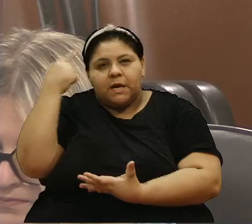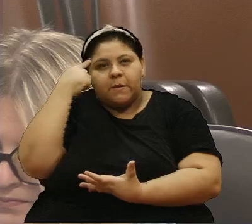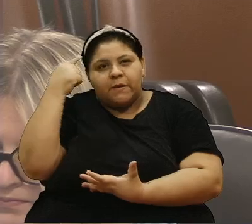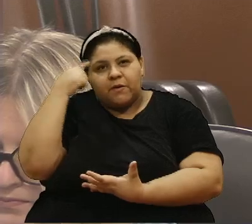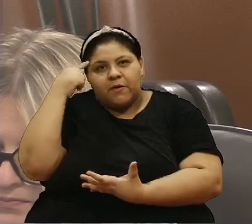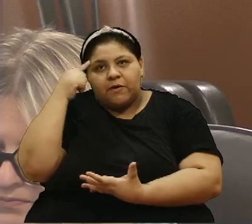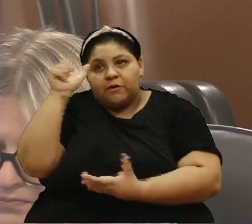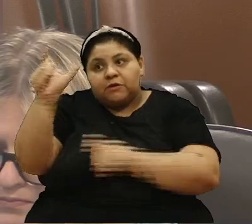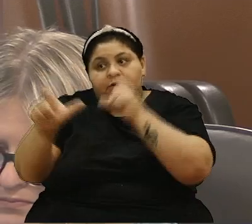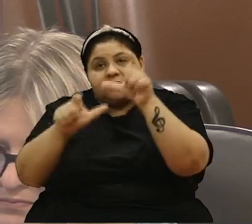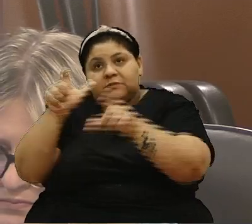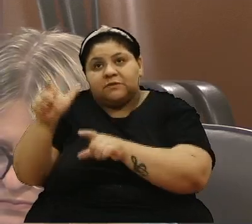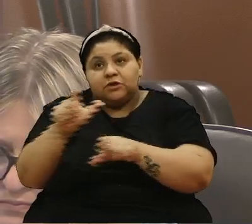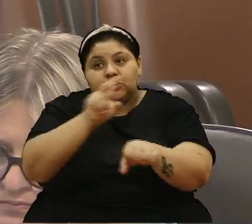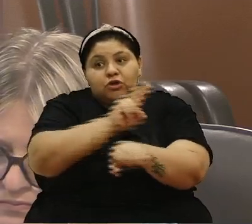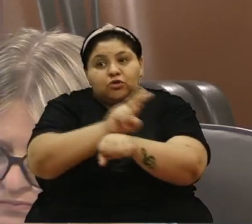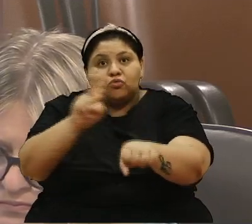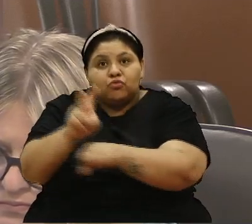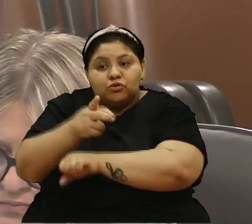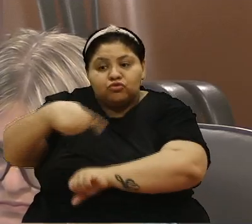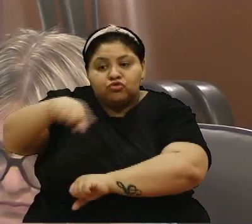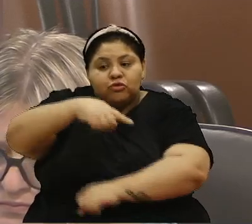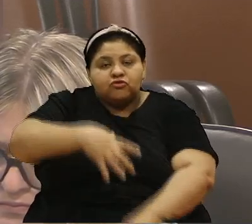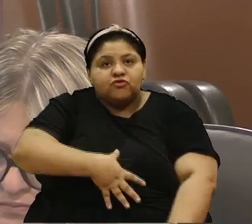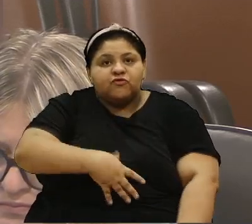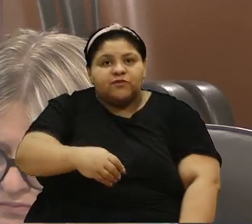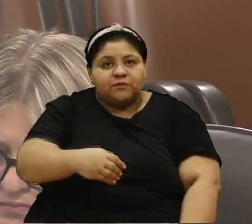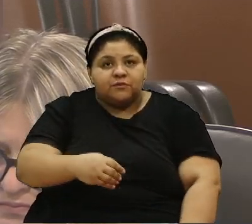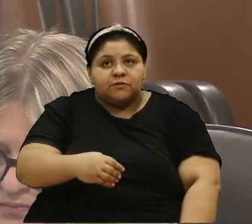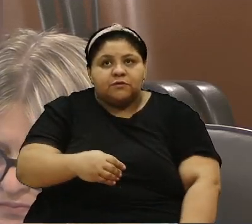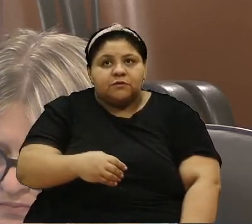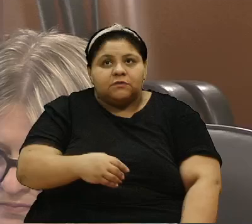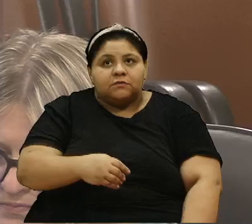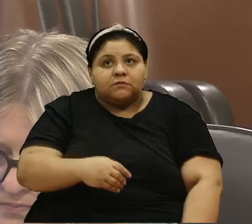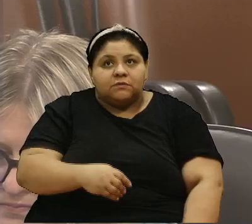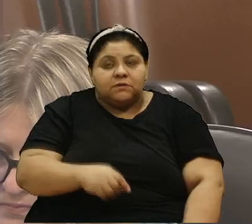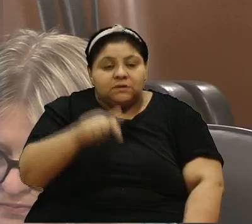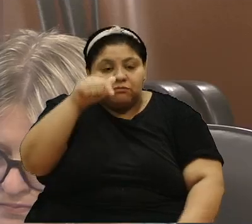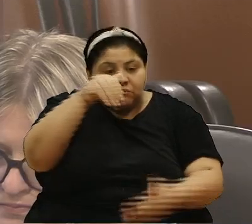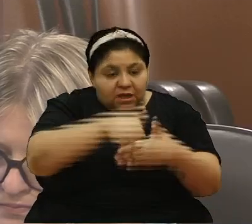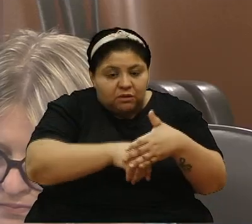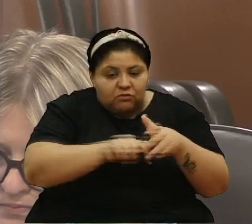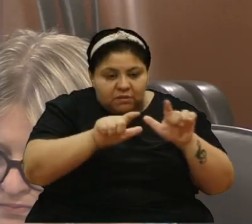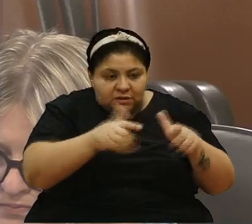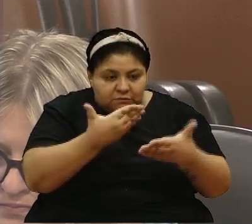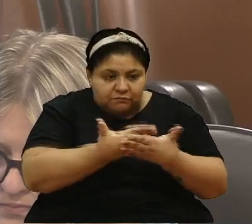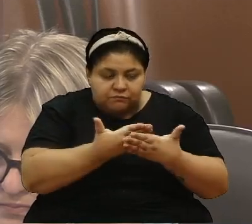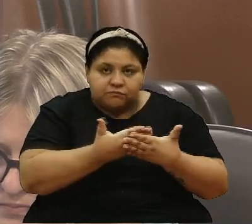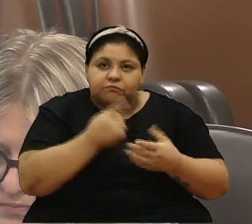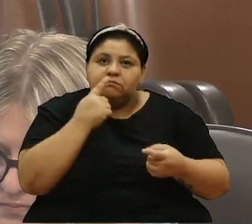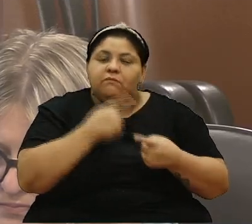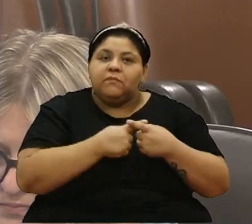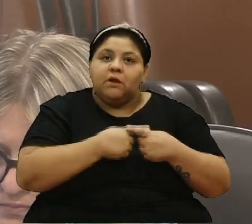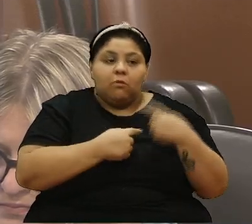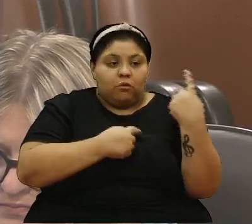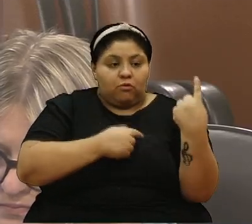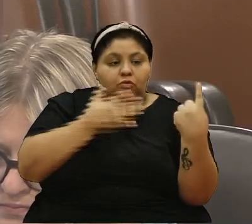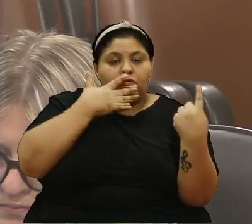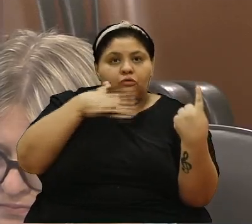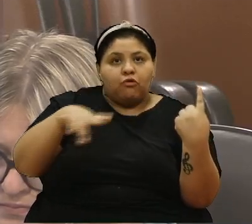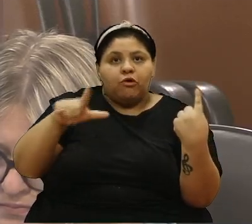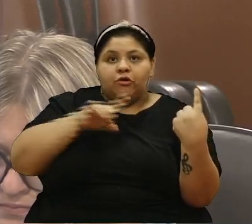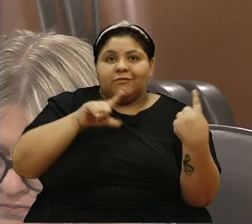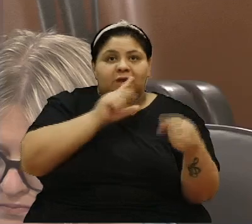nas pessoas que cuidam dos nossos filhos, que estão lá na frente de uma sala de aula. Porque daí, se uma criança talvez que não